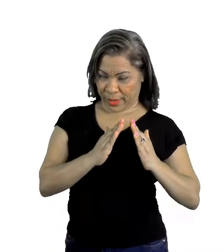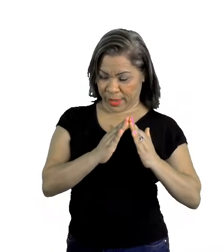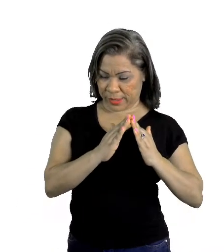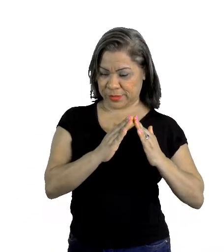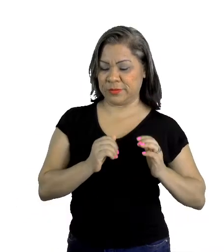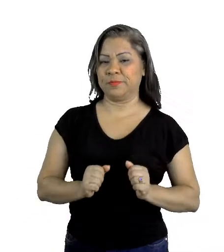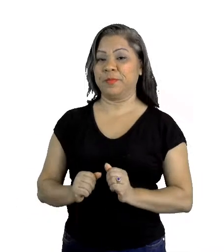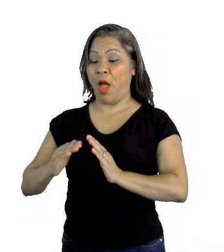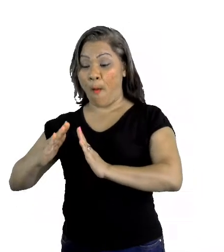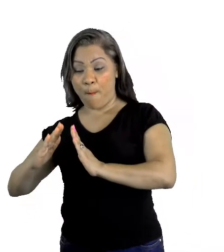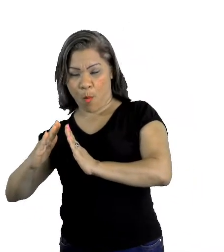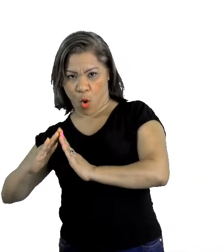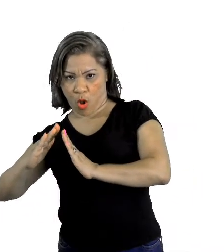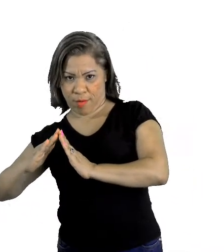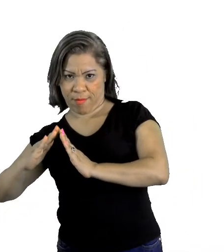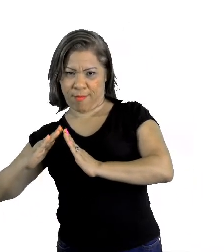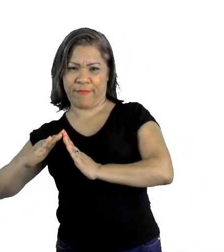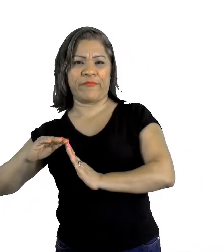morava,